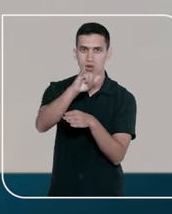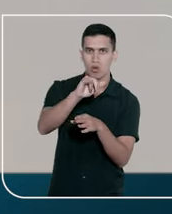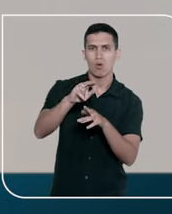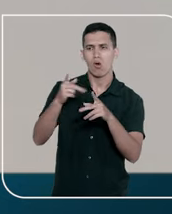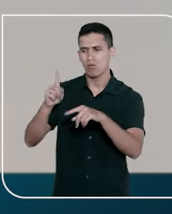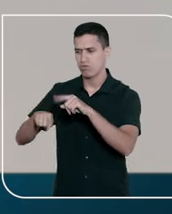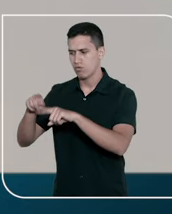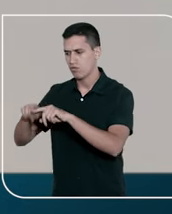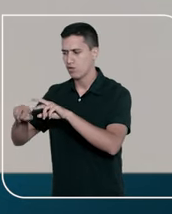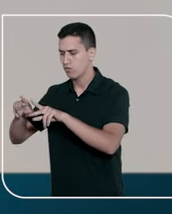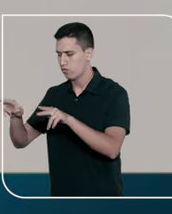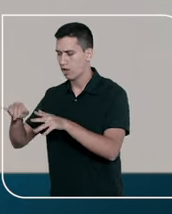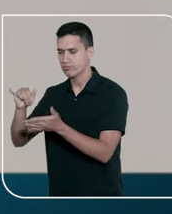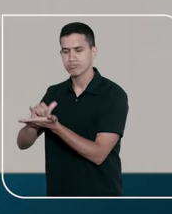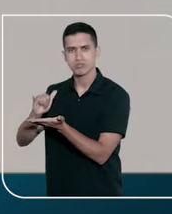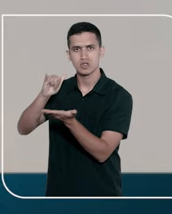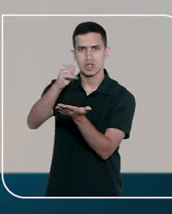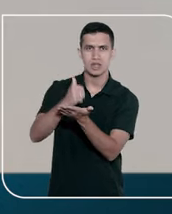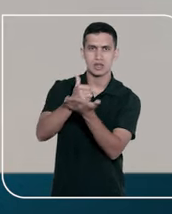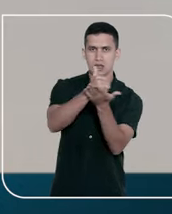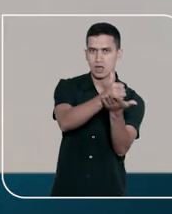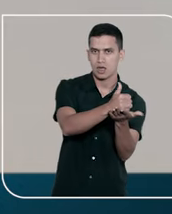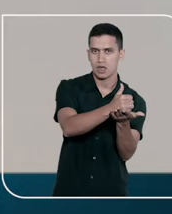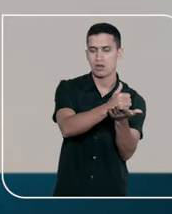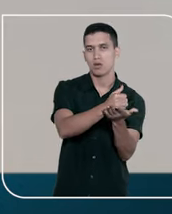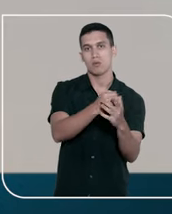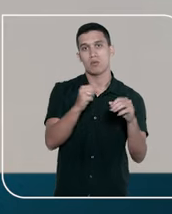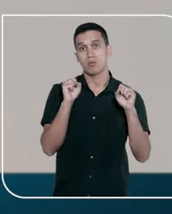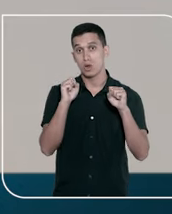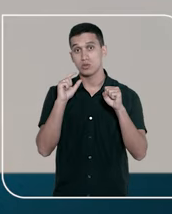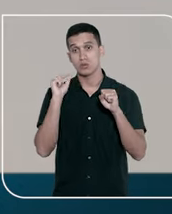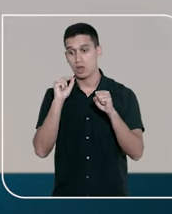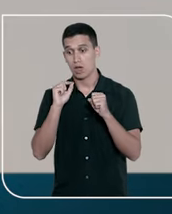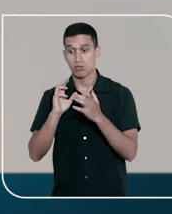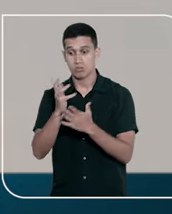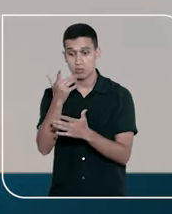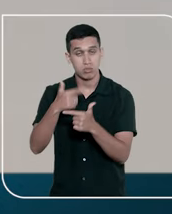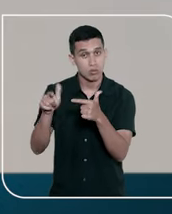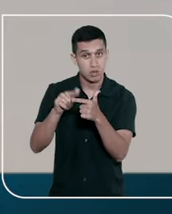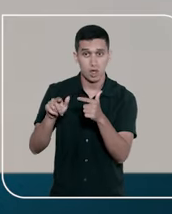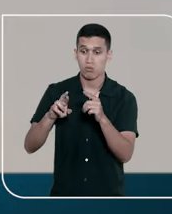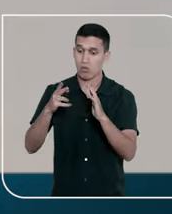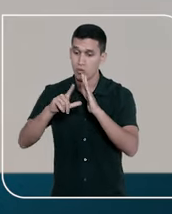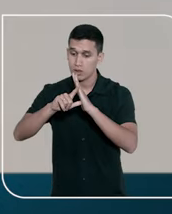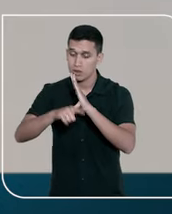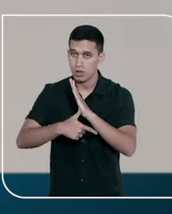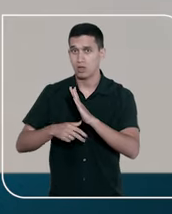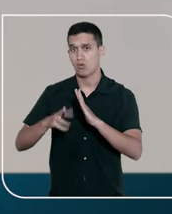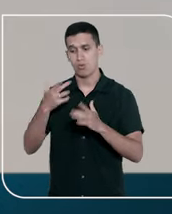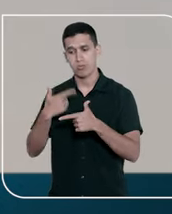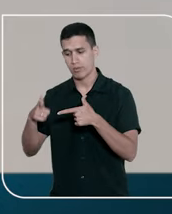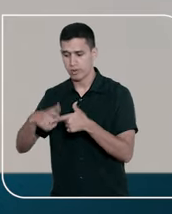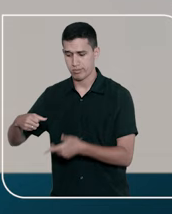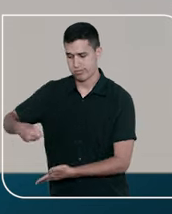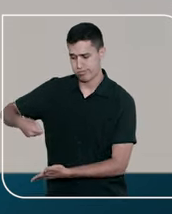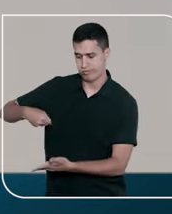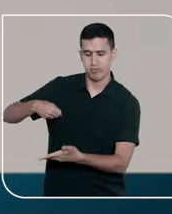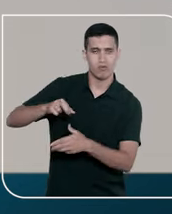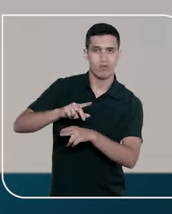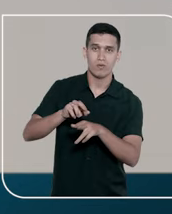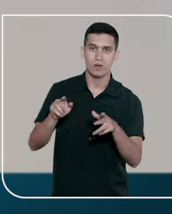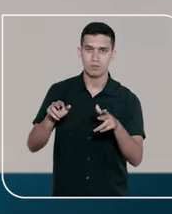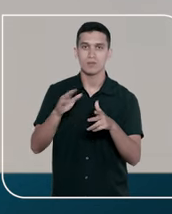aeronáuticos, seja na hipótese de atrasos de voo ou mesmo problemas com bagagens. Em resumo, é disso que se trata a